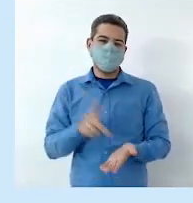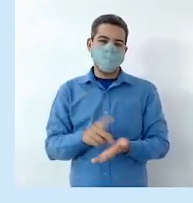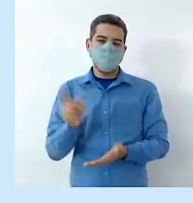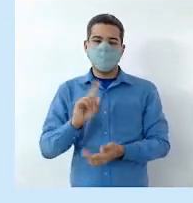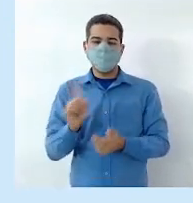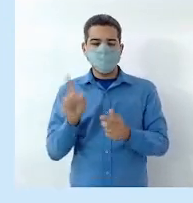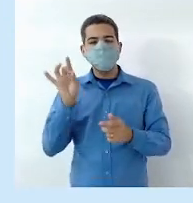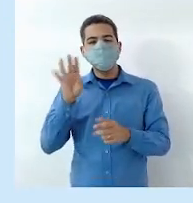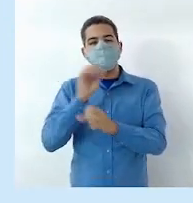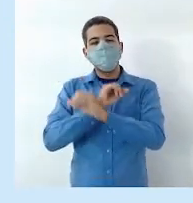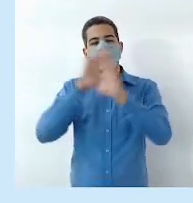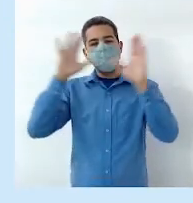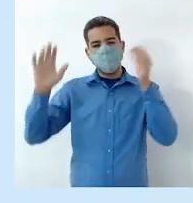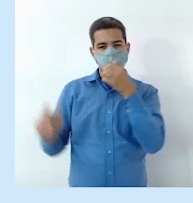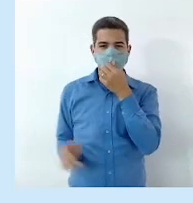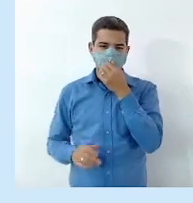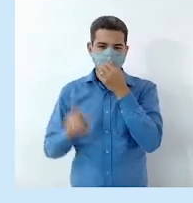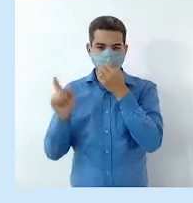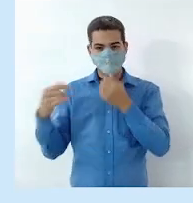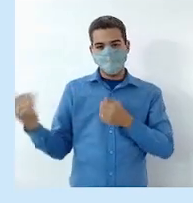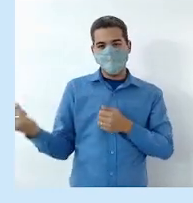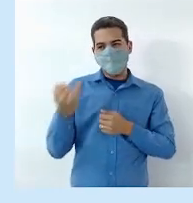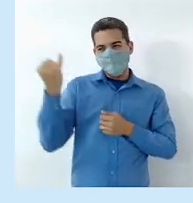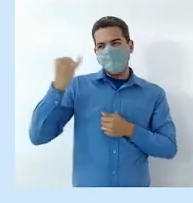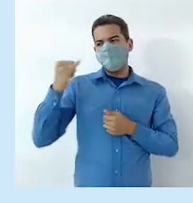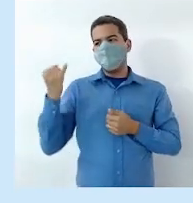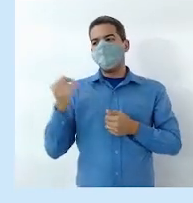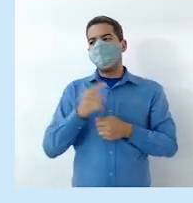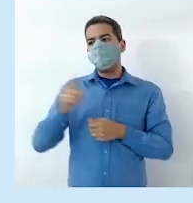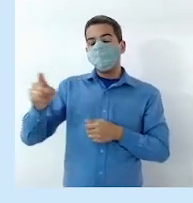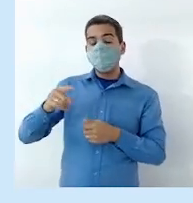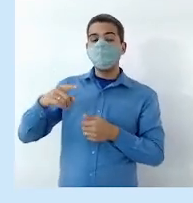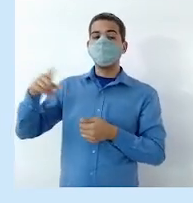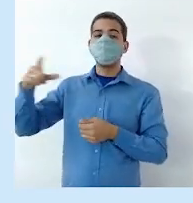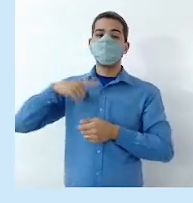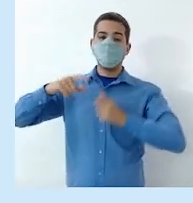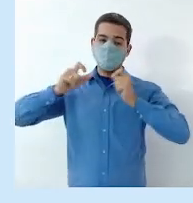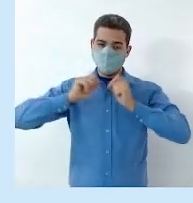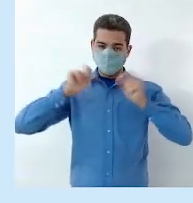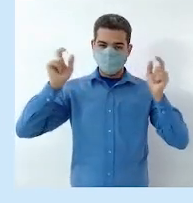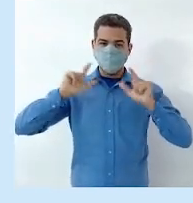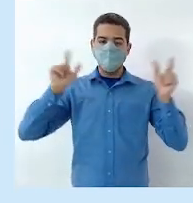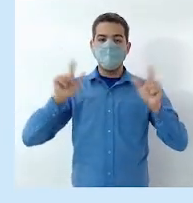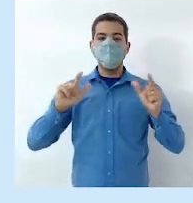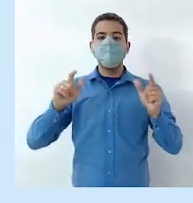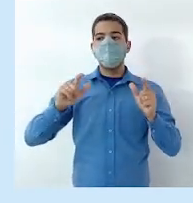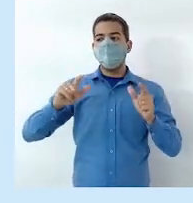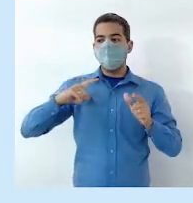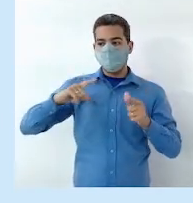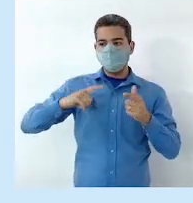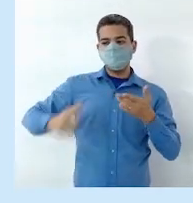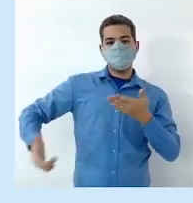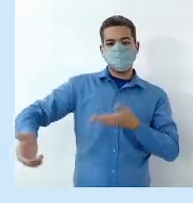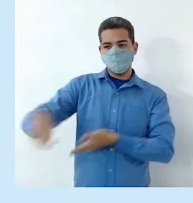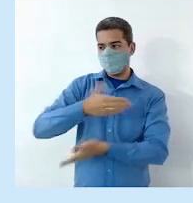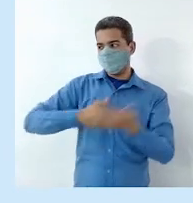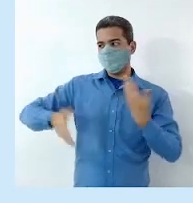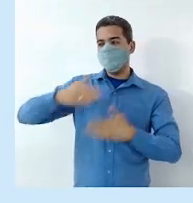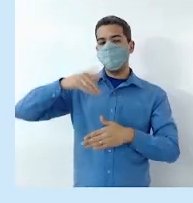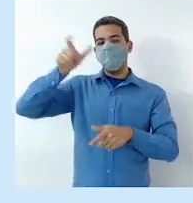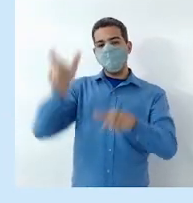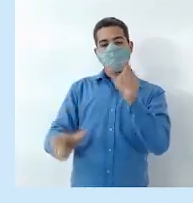nosso imaginário. Mas é importante que vocês fiquem sempre atentos, que essas relações entre